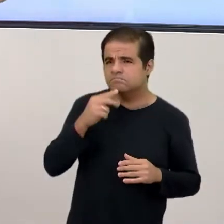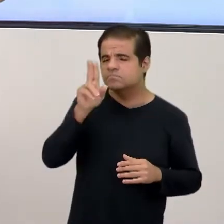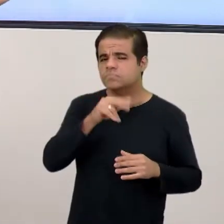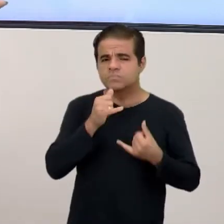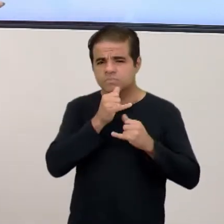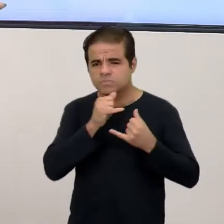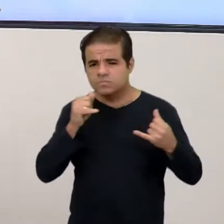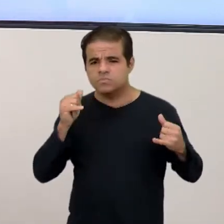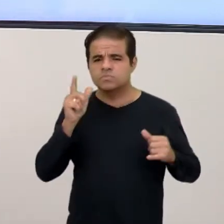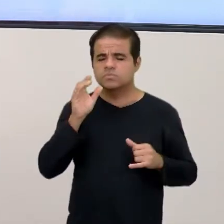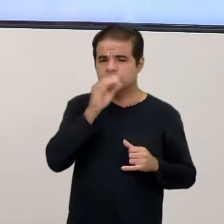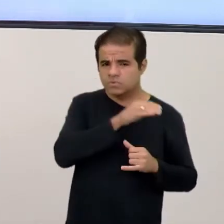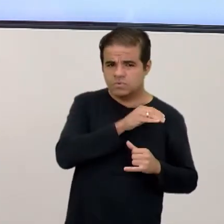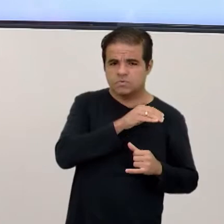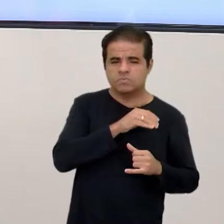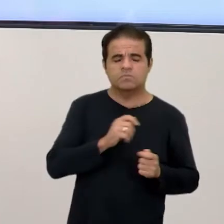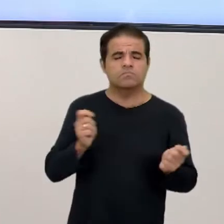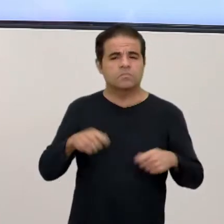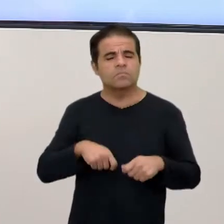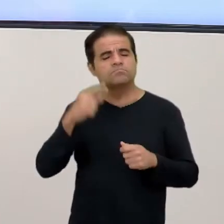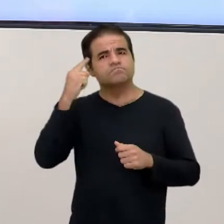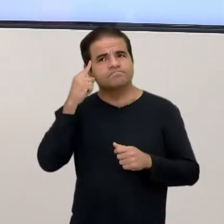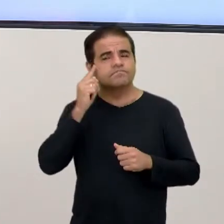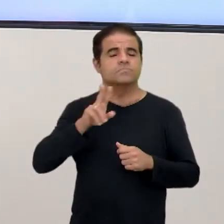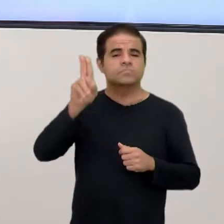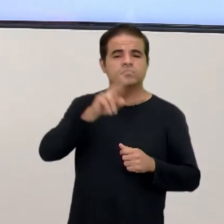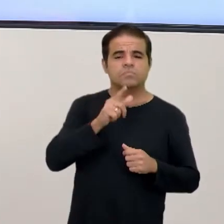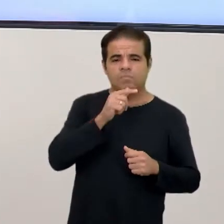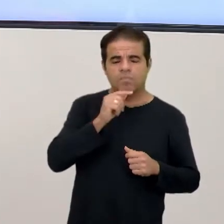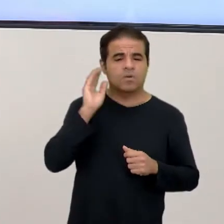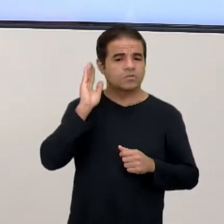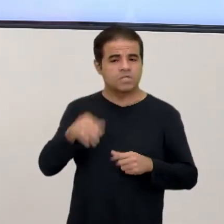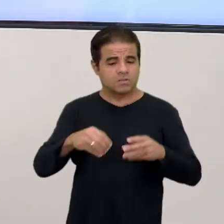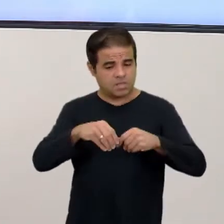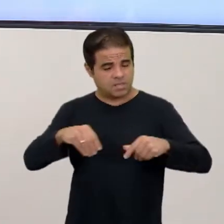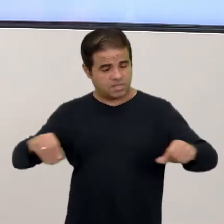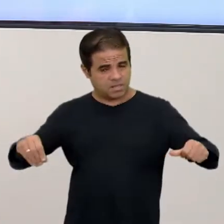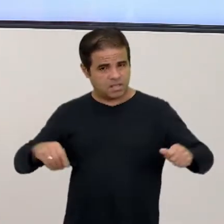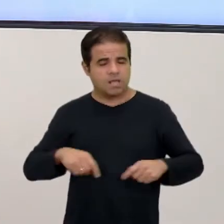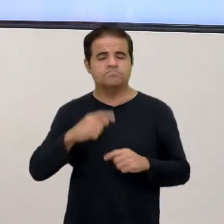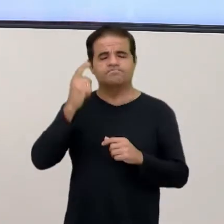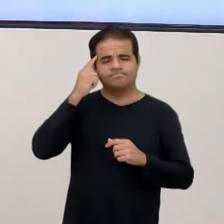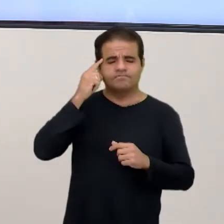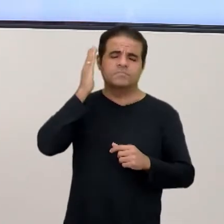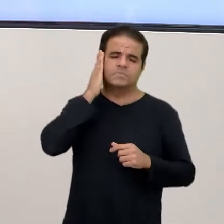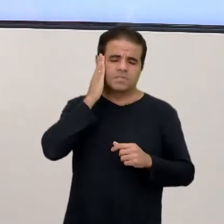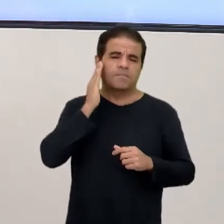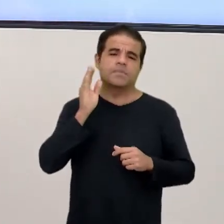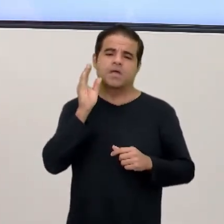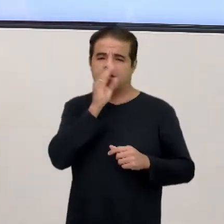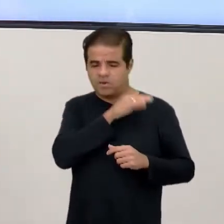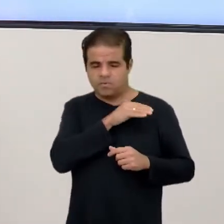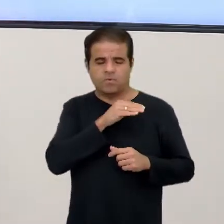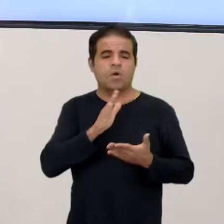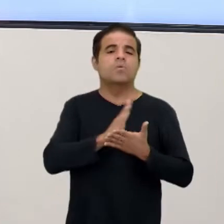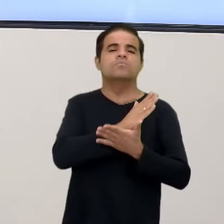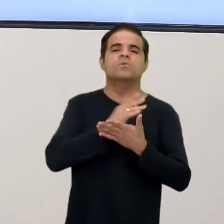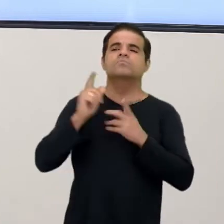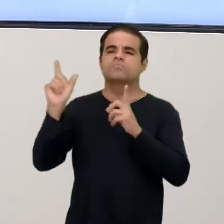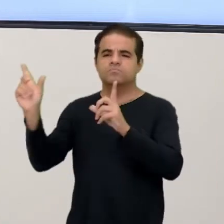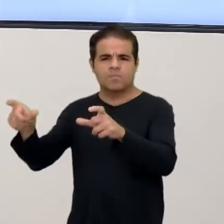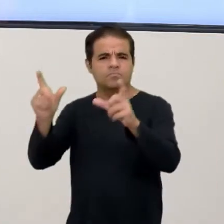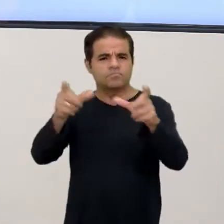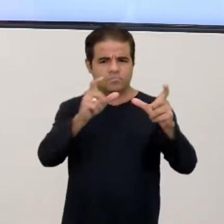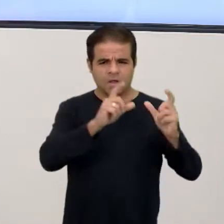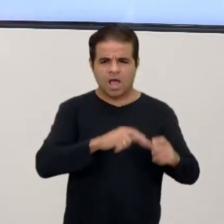eletricidade para aquecer água, a gente não pode já usar a água direta do solo? A gente sabe que no solo tem calor, em algumas regiões o solo